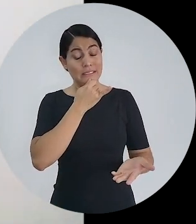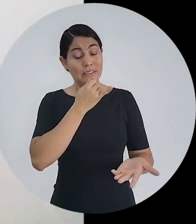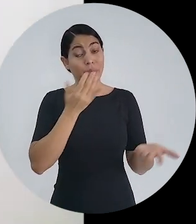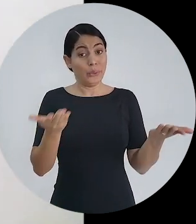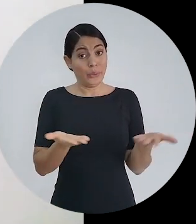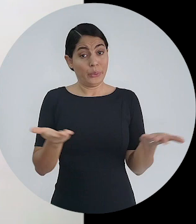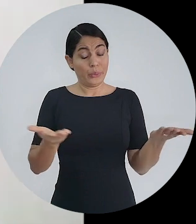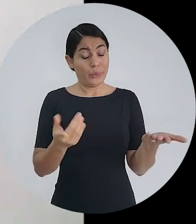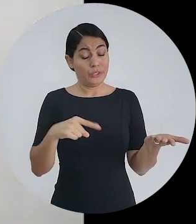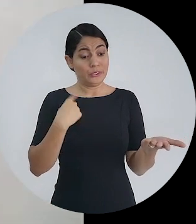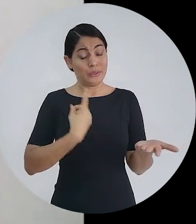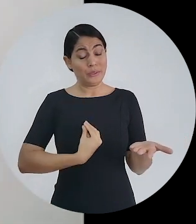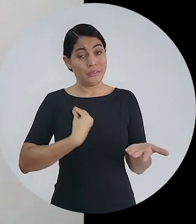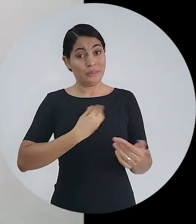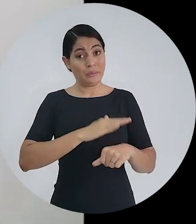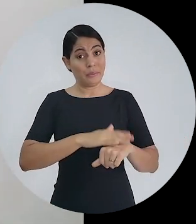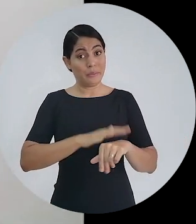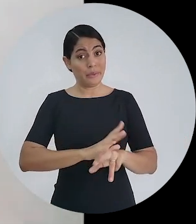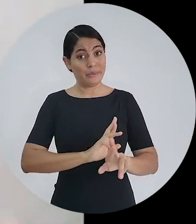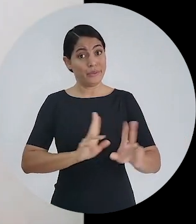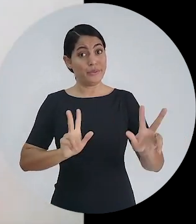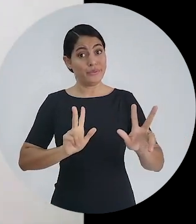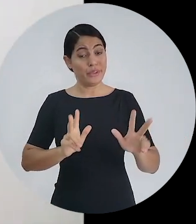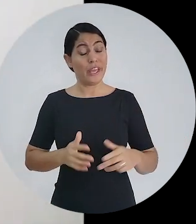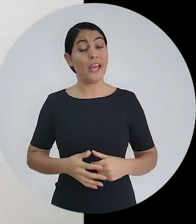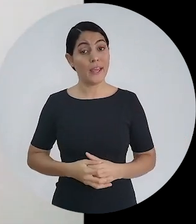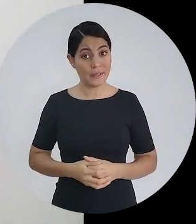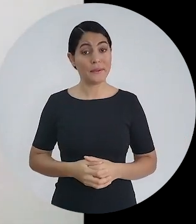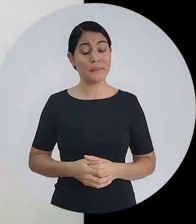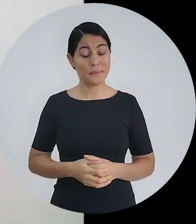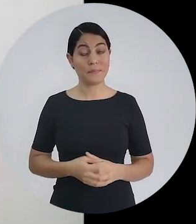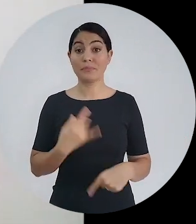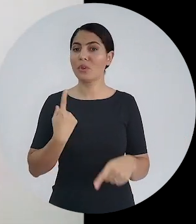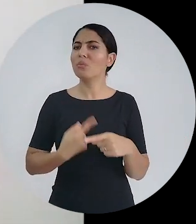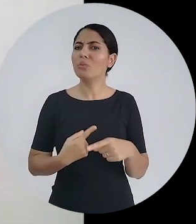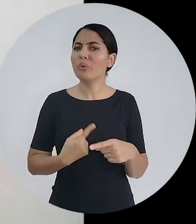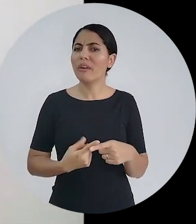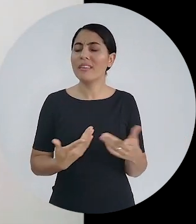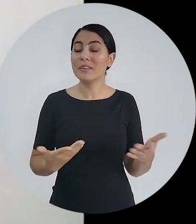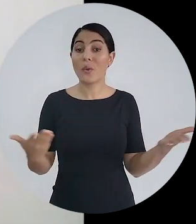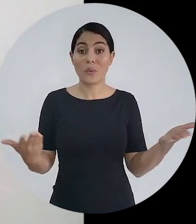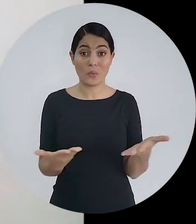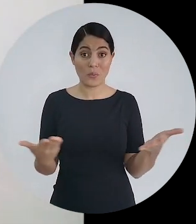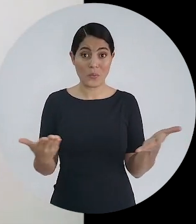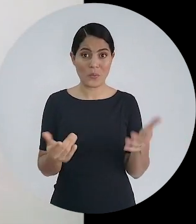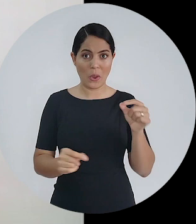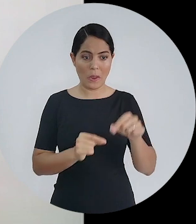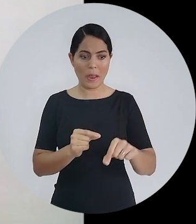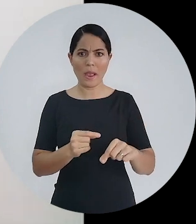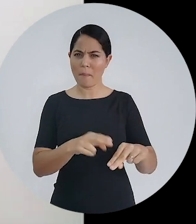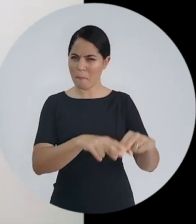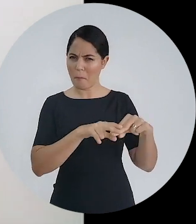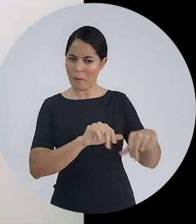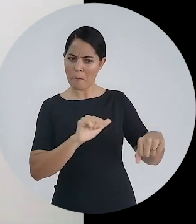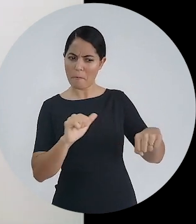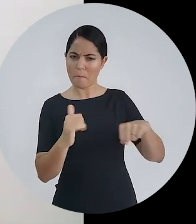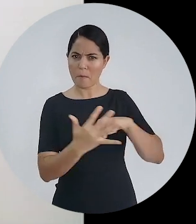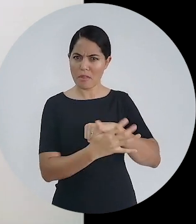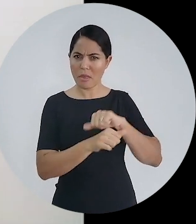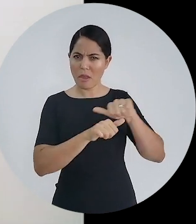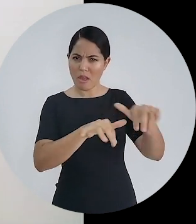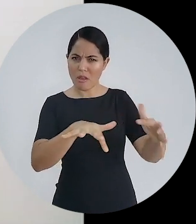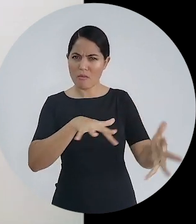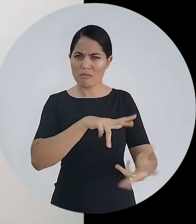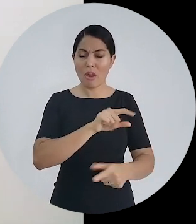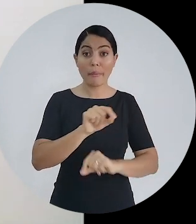Lamentavelmente, hoje, nós não estamos vivenciando isso. Porque nós, hoje, com a justificativa da